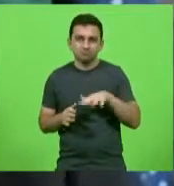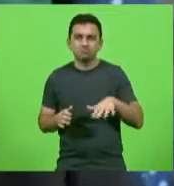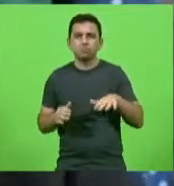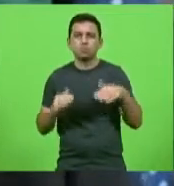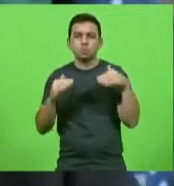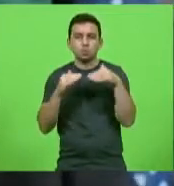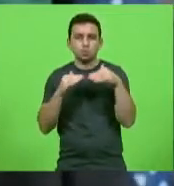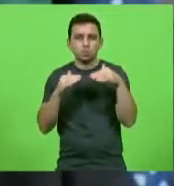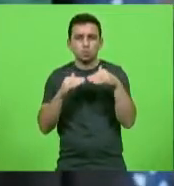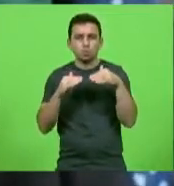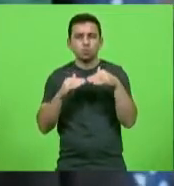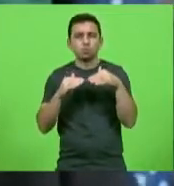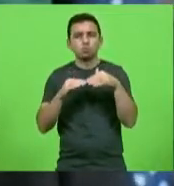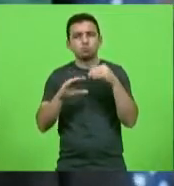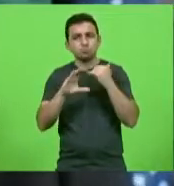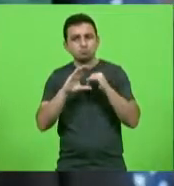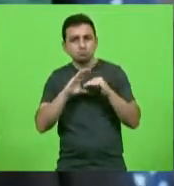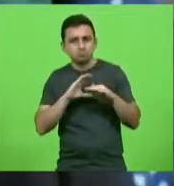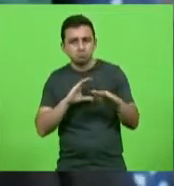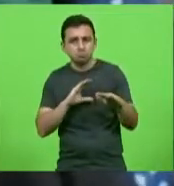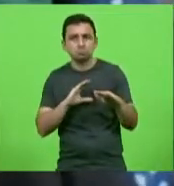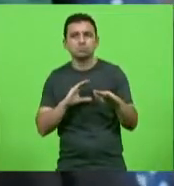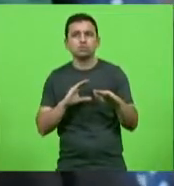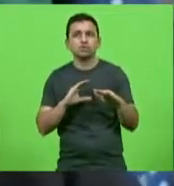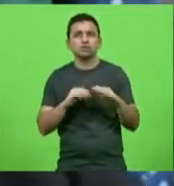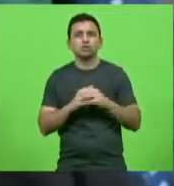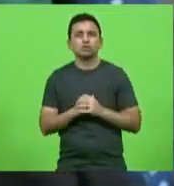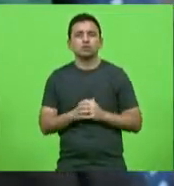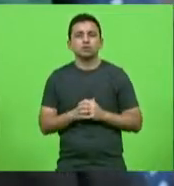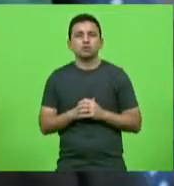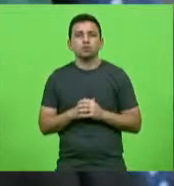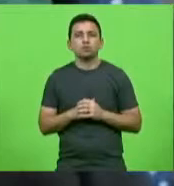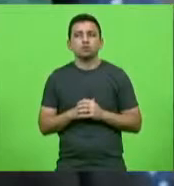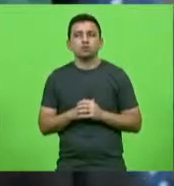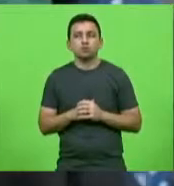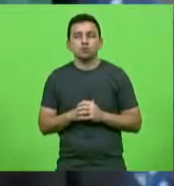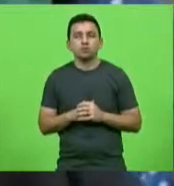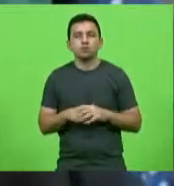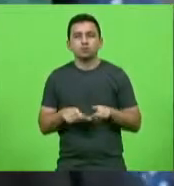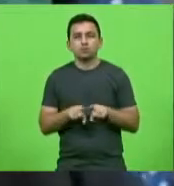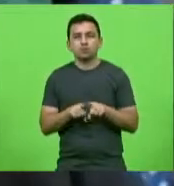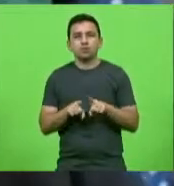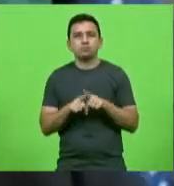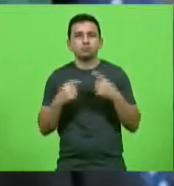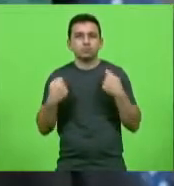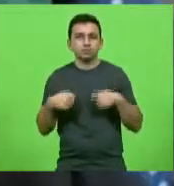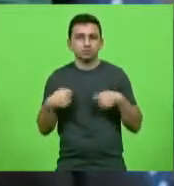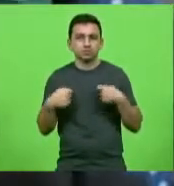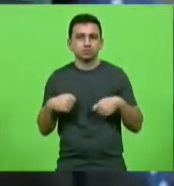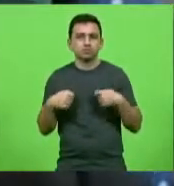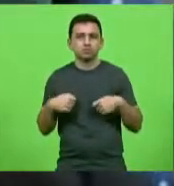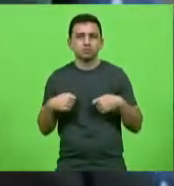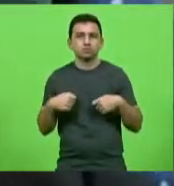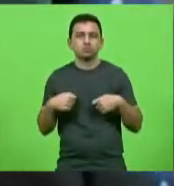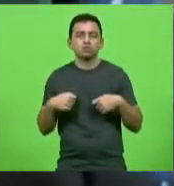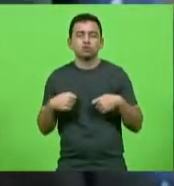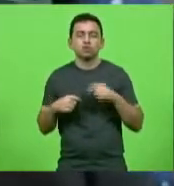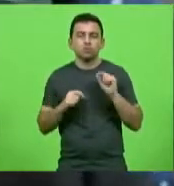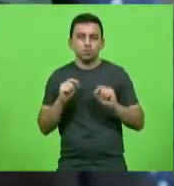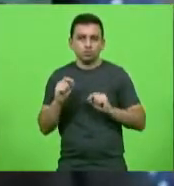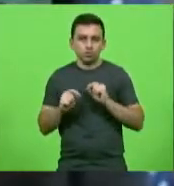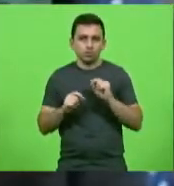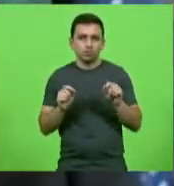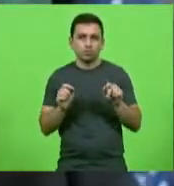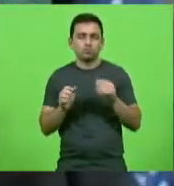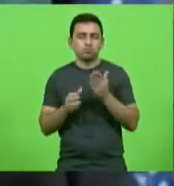concordância quanto aos encaminhamentos, corroborando a excepcionalidade do procedimento e a necessidade de observar as garantias do